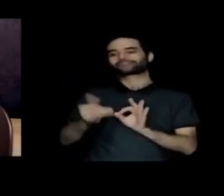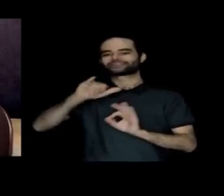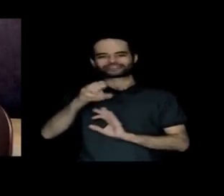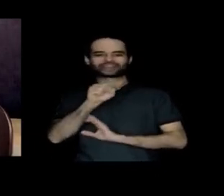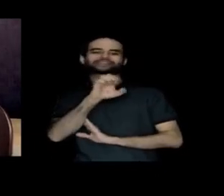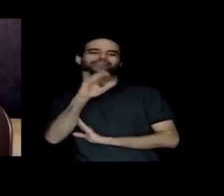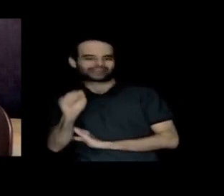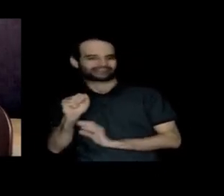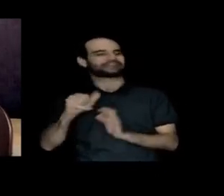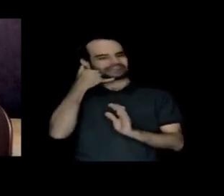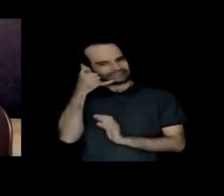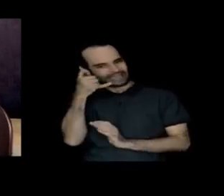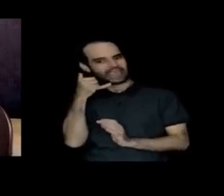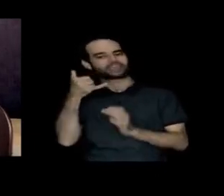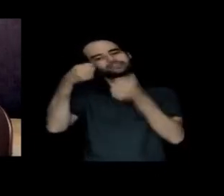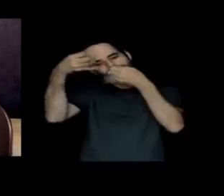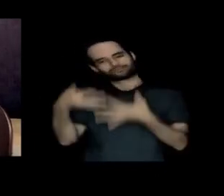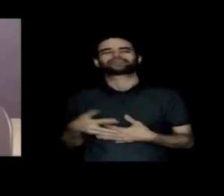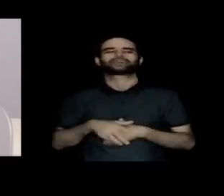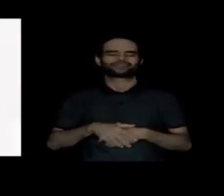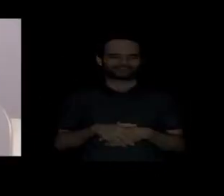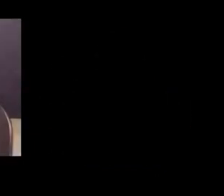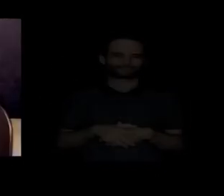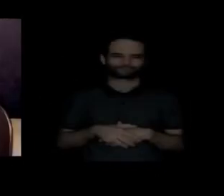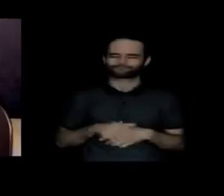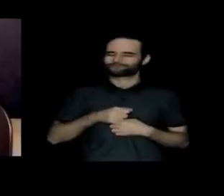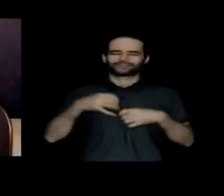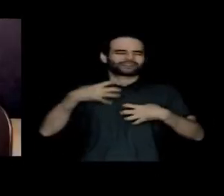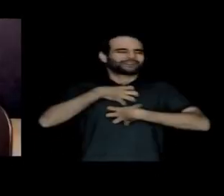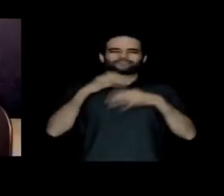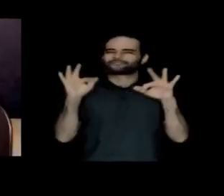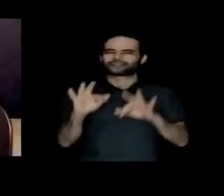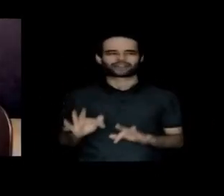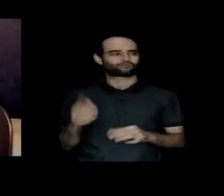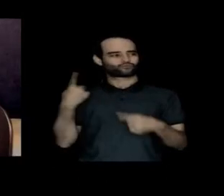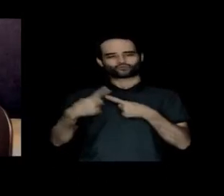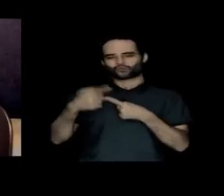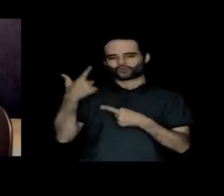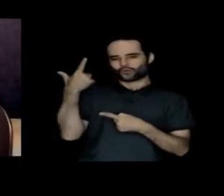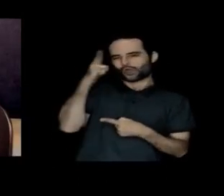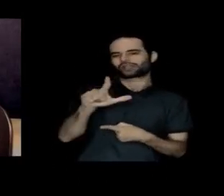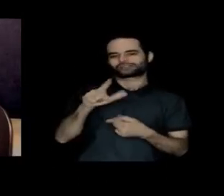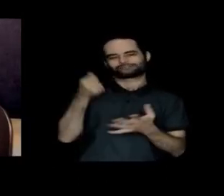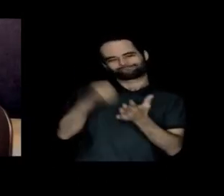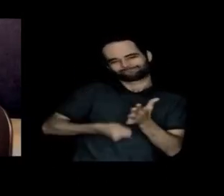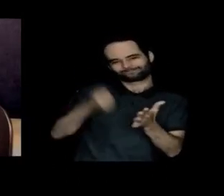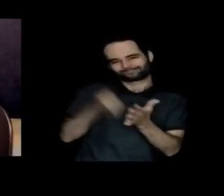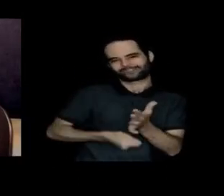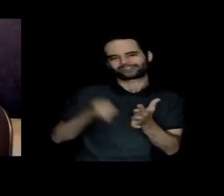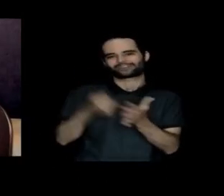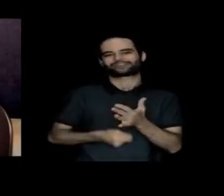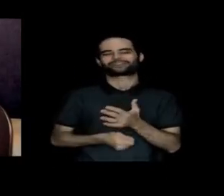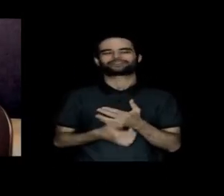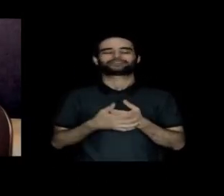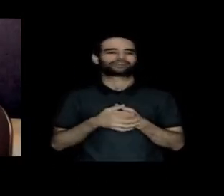Aí eu falei: desculpa, ela ligou errado. E aí liguei pra Jéssica. Foi um momento de muita felicidade. Que